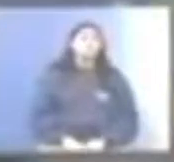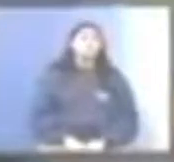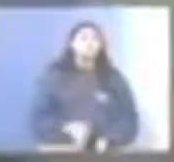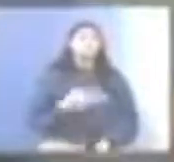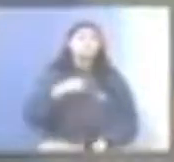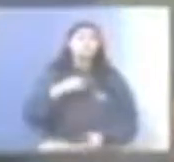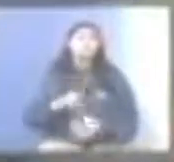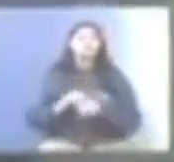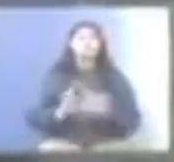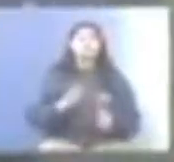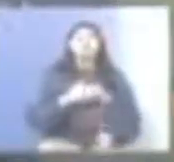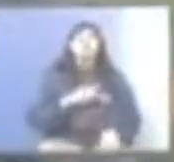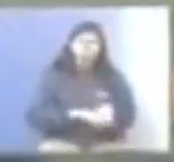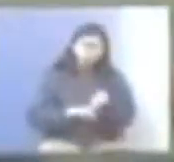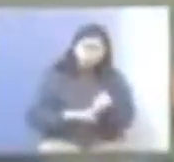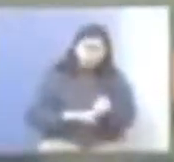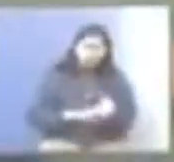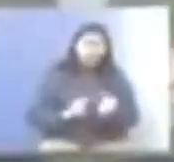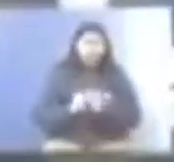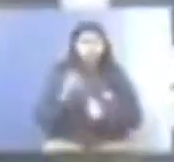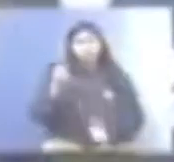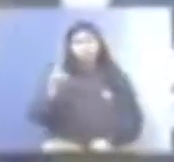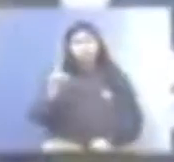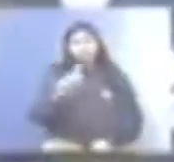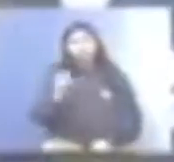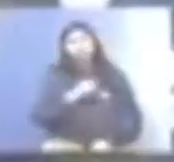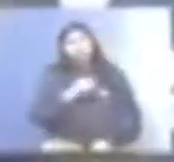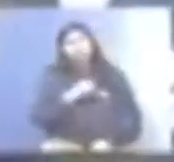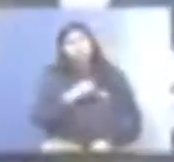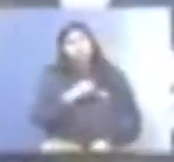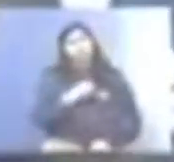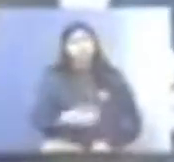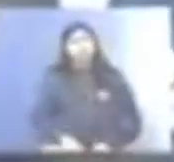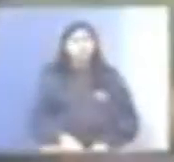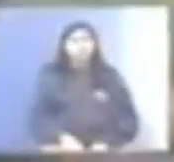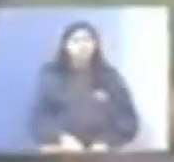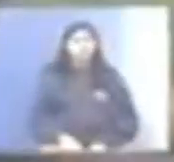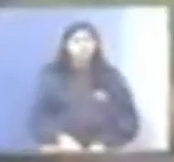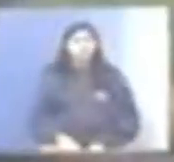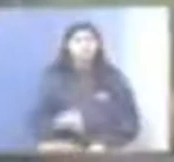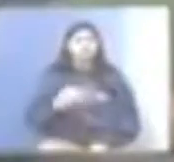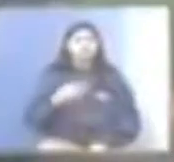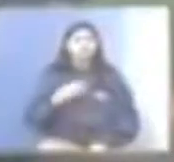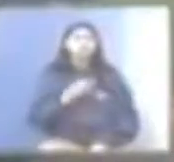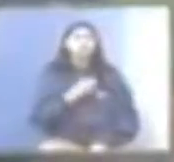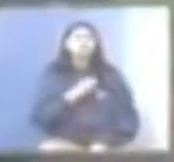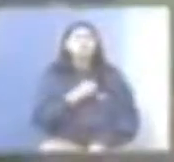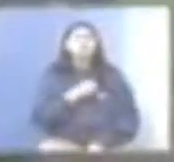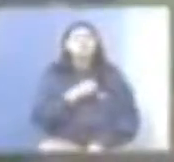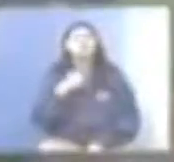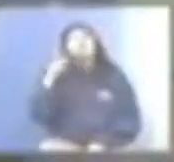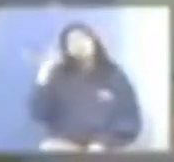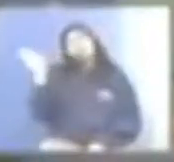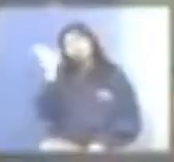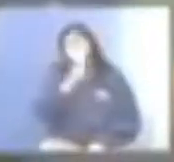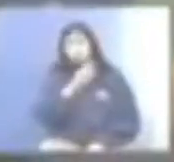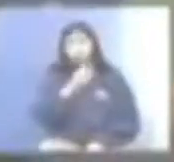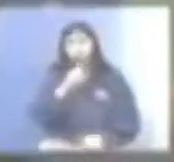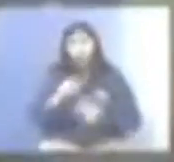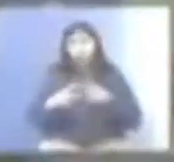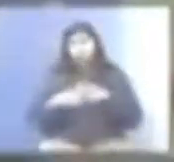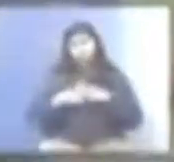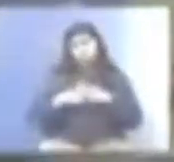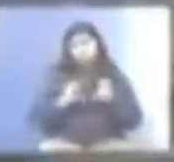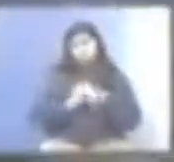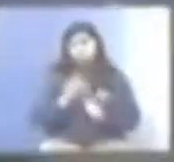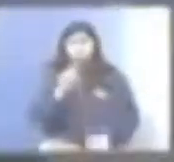Eu posso me irritar com o irmão, mas não posso pecar com ele. E o que é pecar nesse sentido? É falar mal, é brigar com ele, é berrar